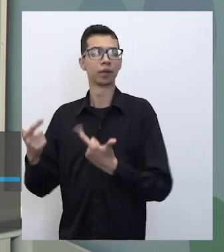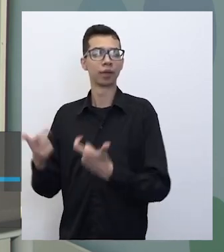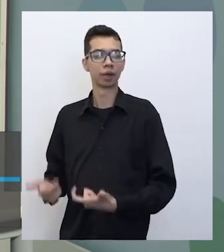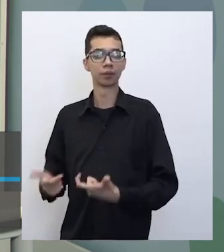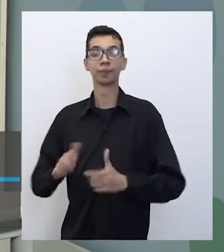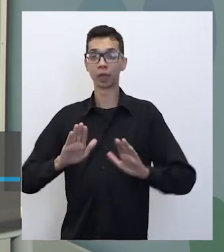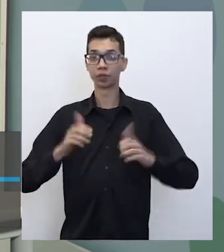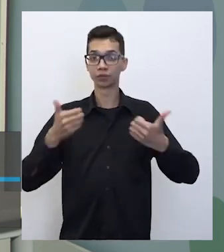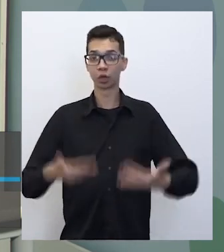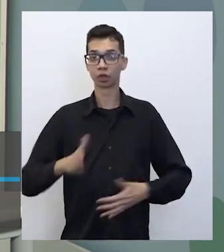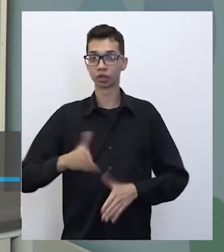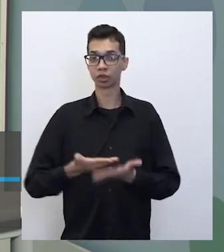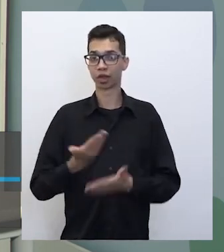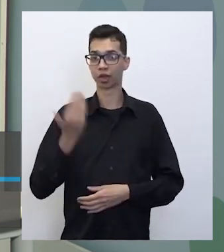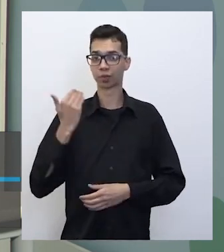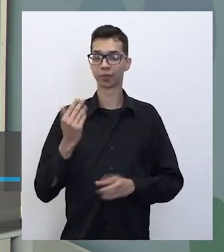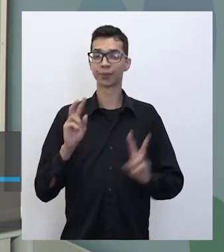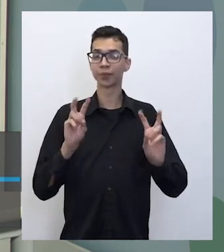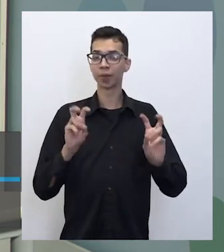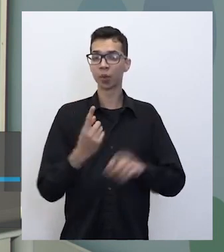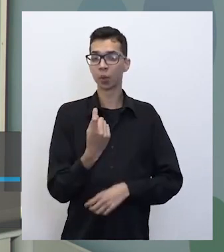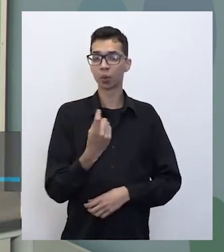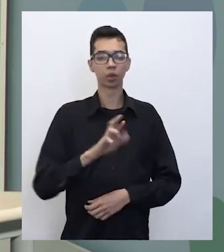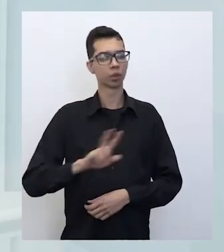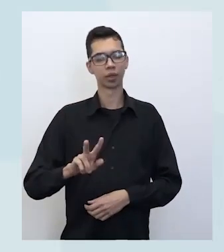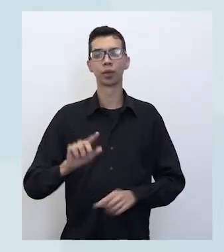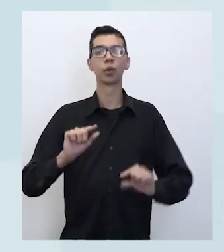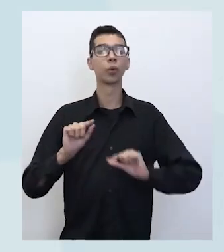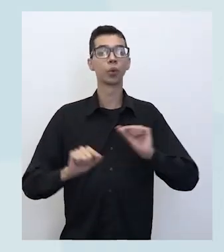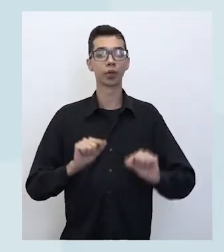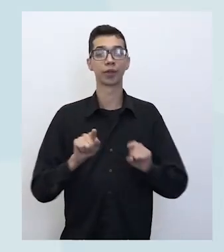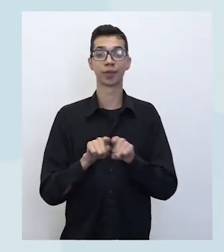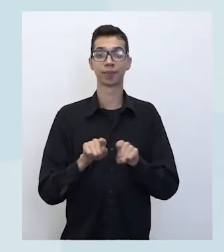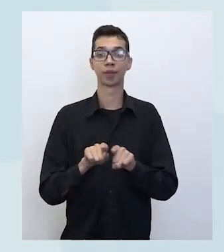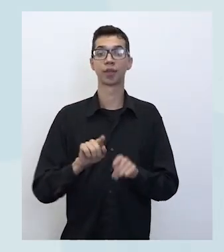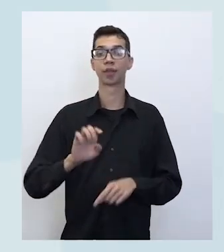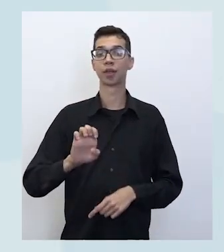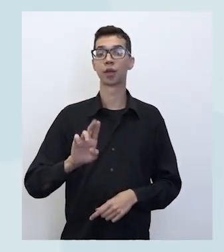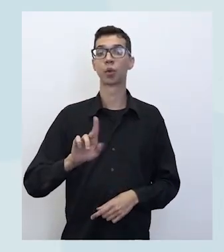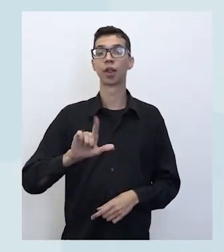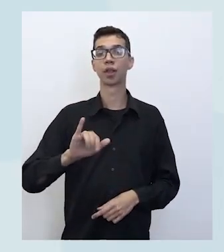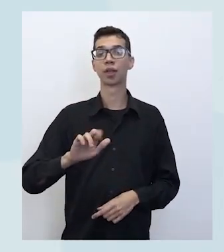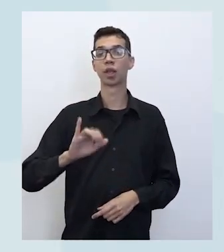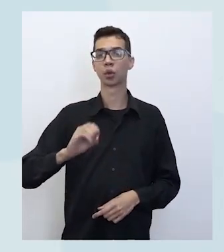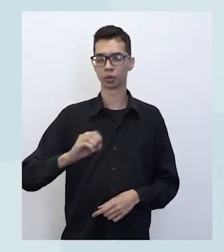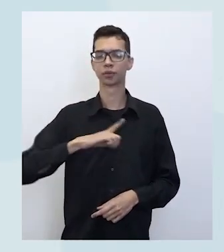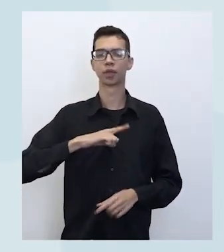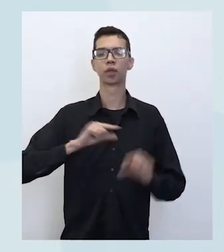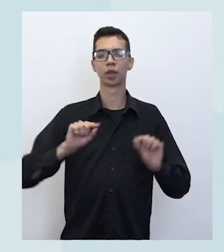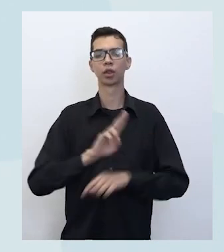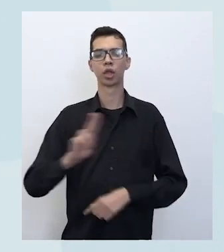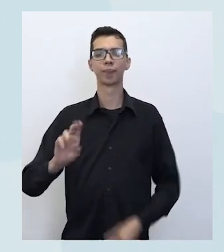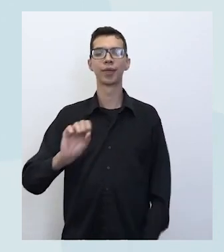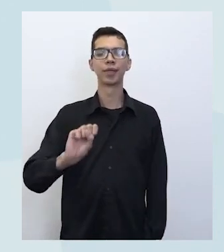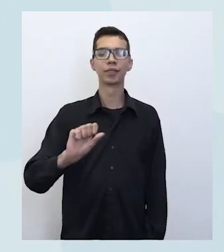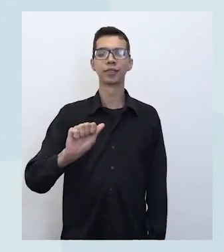eram apenas esses os únicos temas. Além das cantigas lírico-amorosas, havia as satíricas, que foram